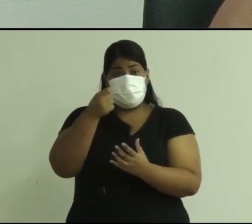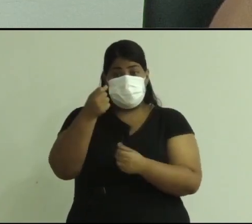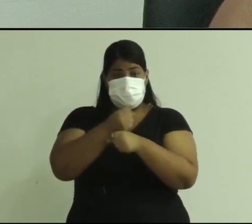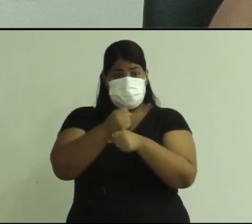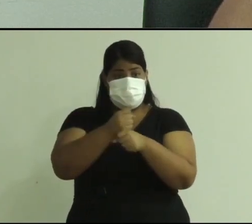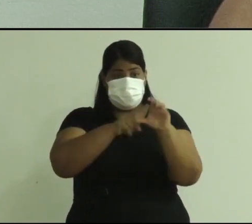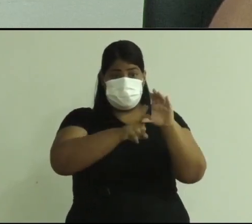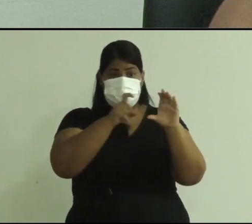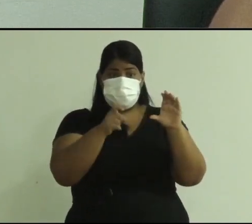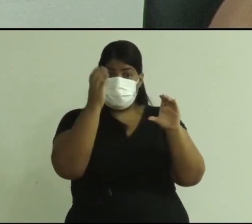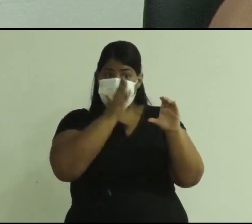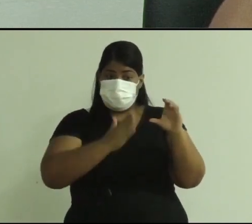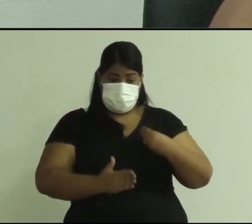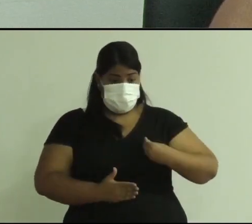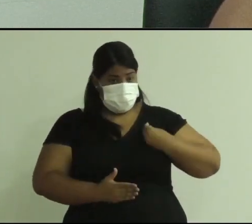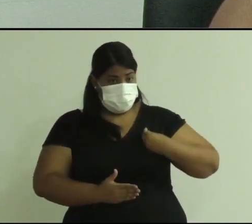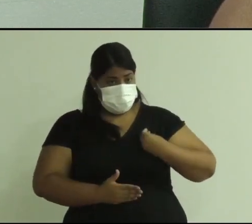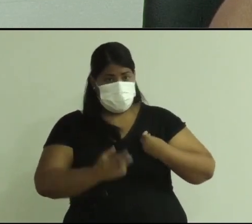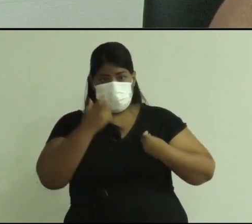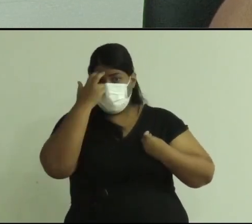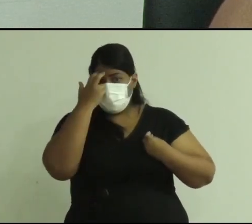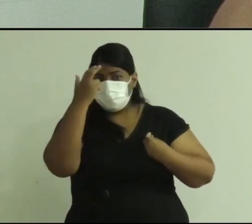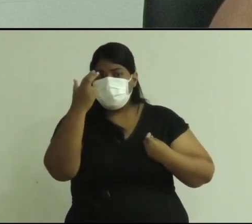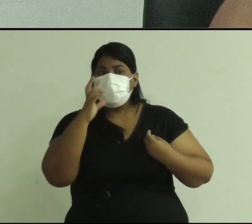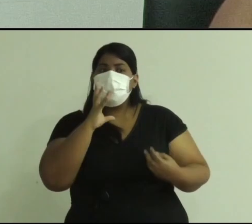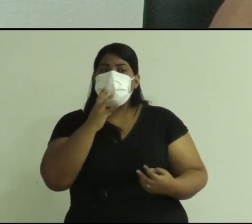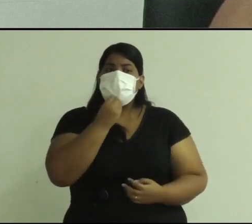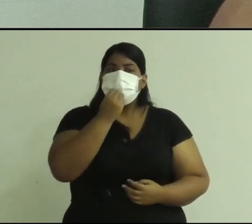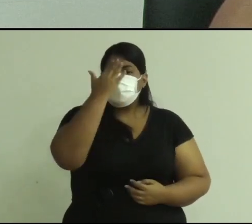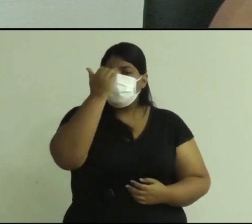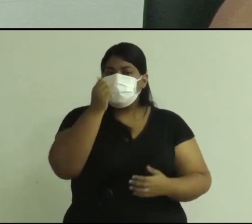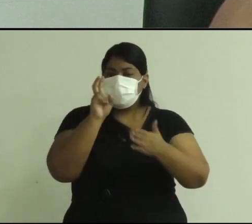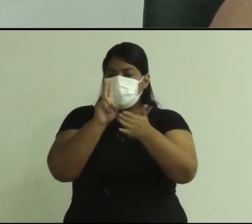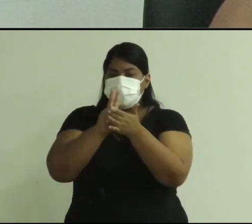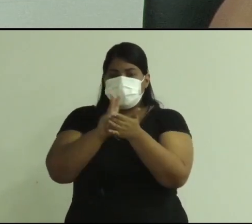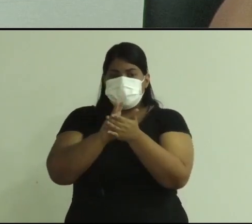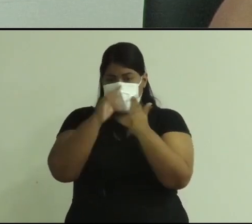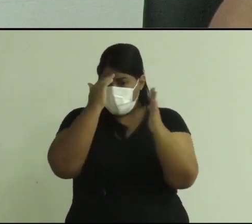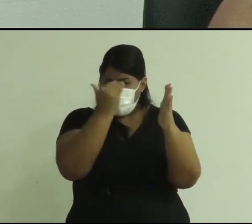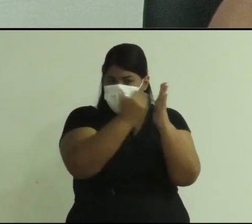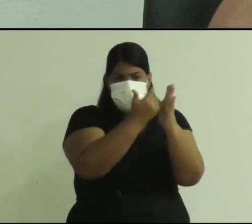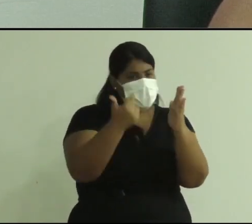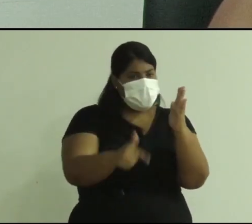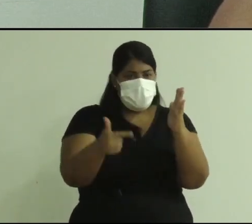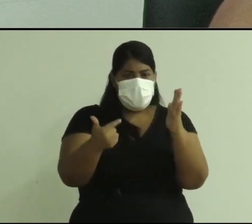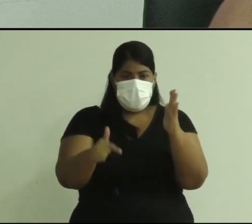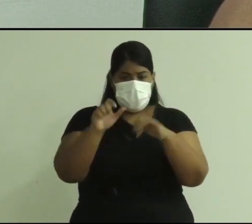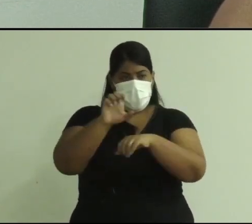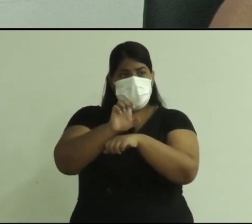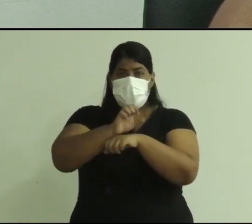Brasil, as vidas, culturas, conhecimentos e saberes indígenas têm sido desrespeitados pelo